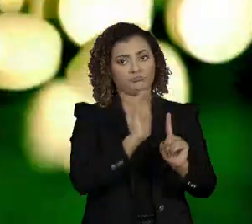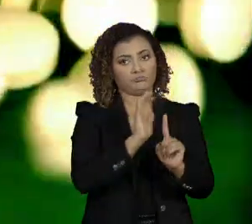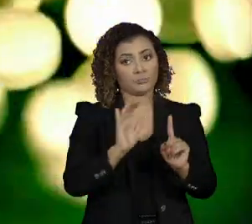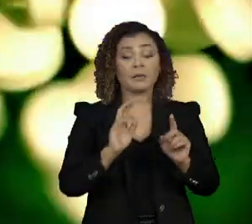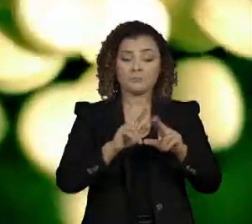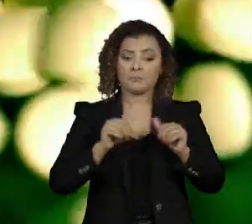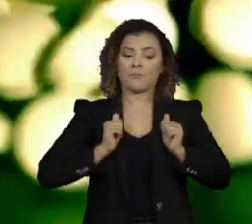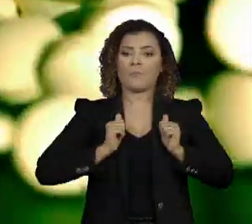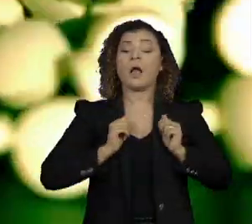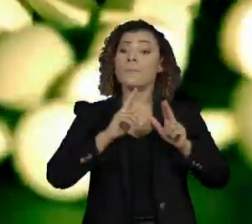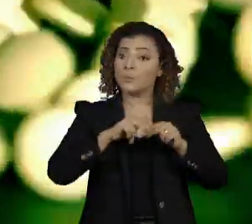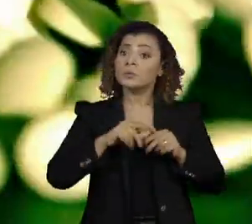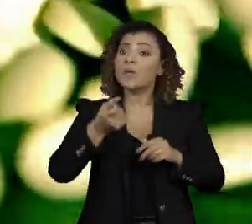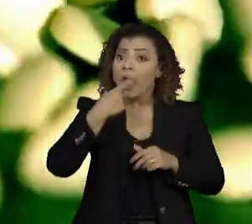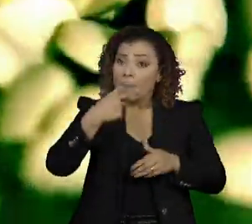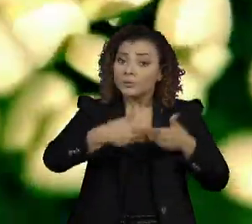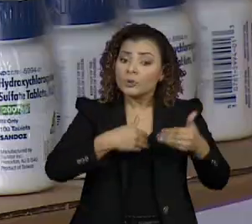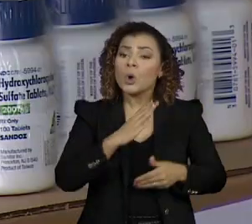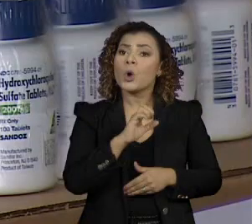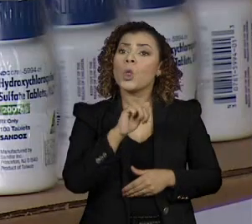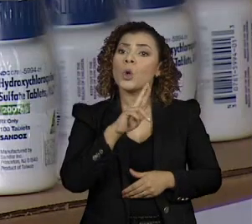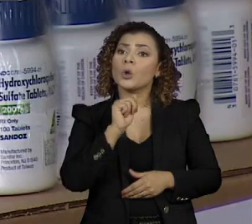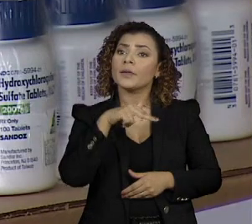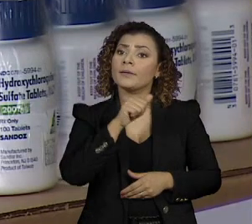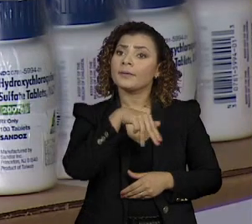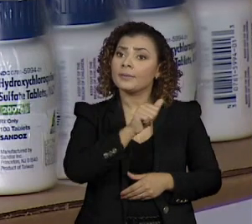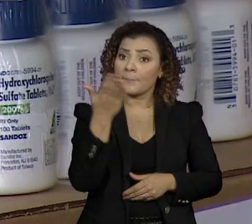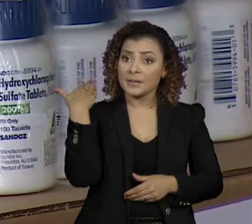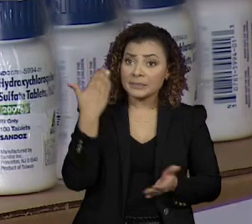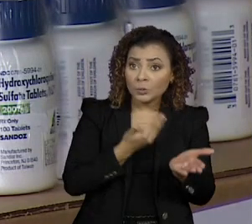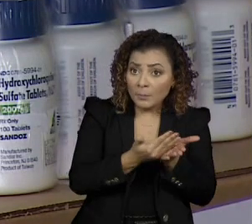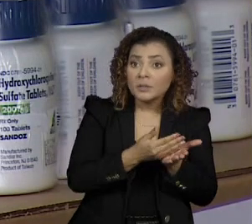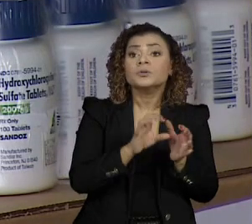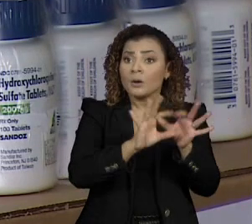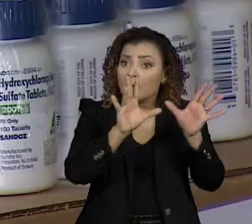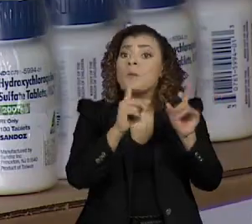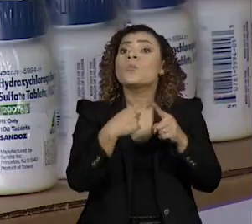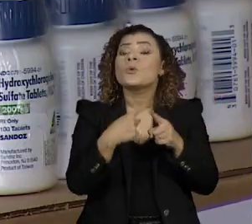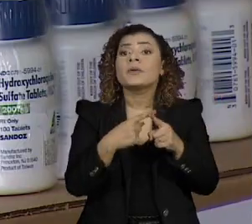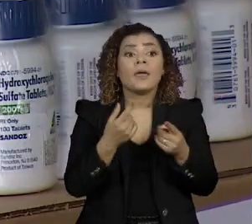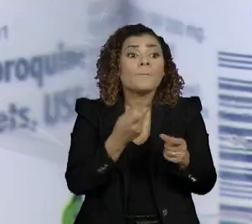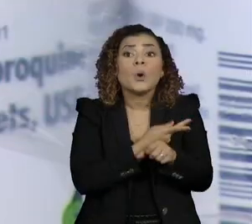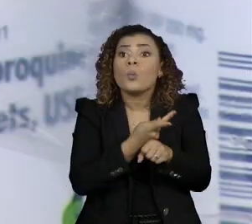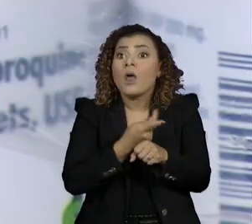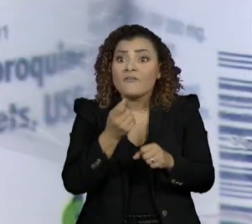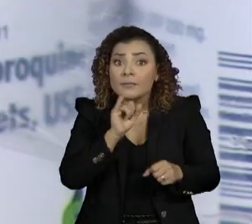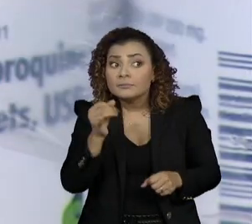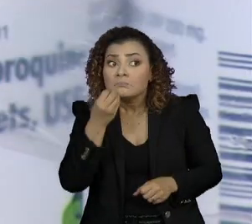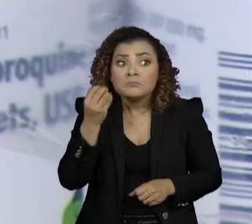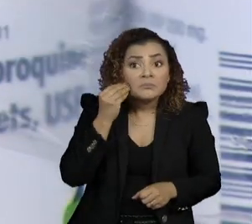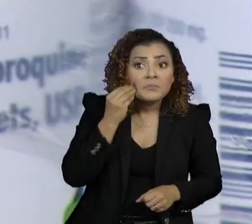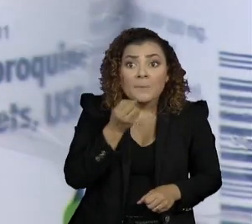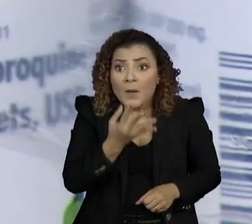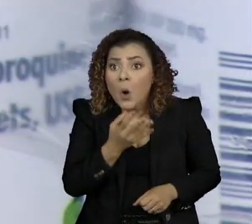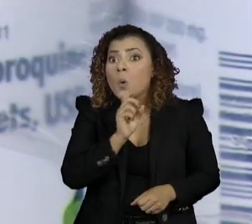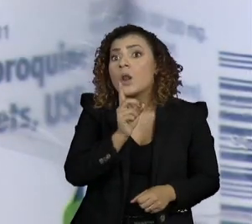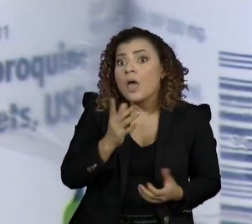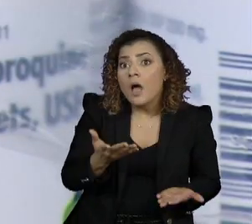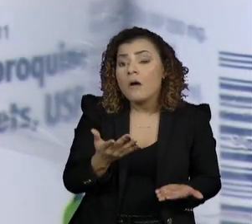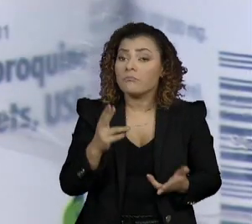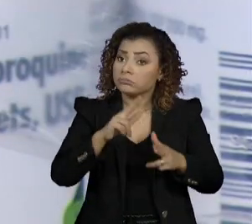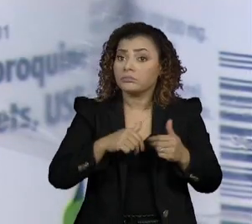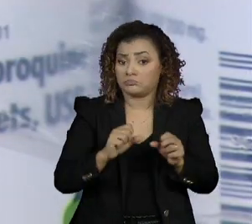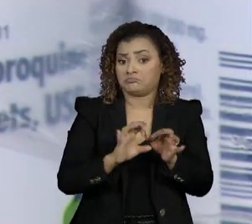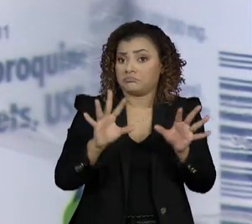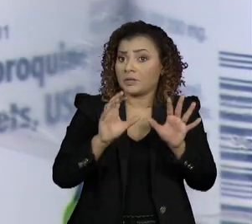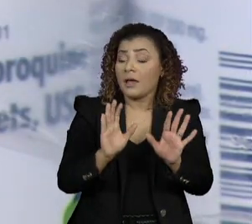Era possível se usar cloroquina porque se buscava, naquele momento, em março do ano passado, um ano atrás, se buscavam alternativas que pudessem ter